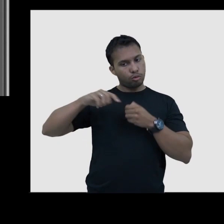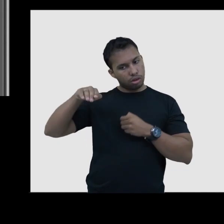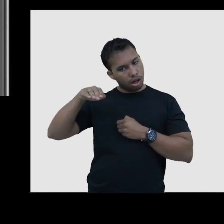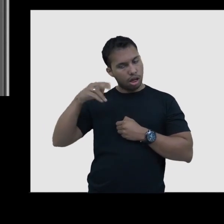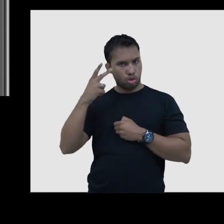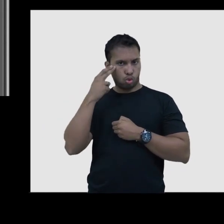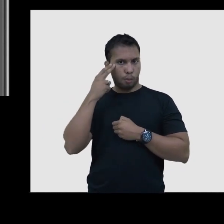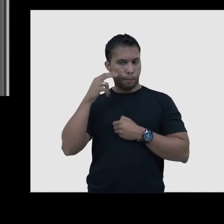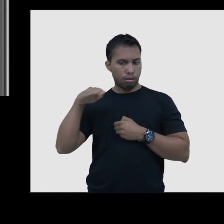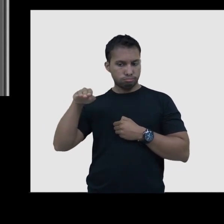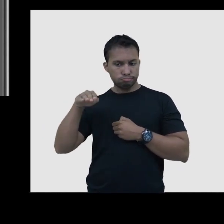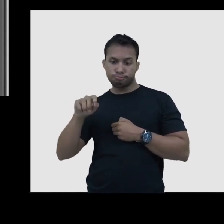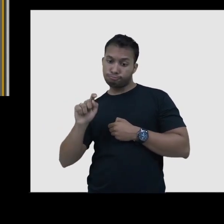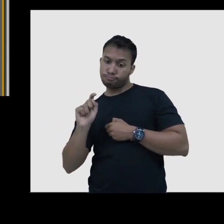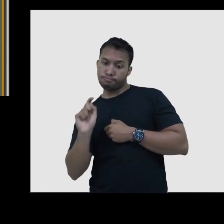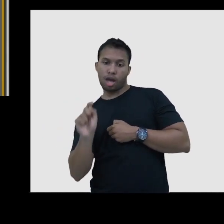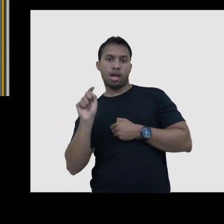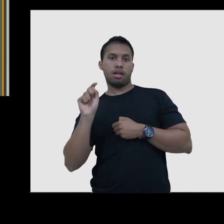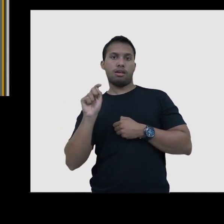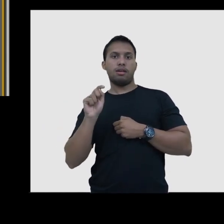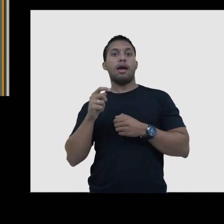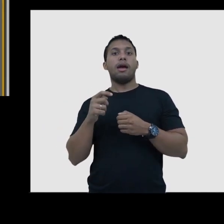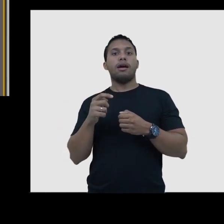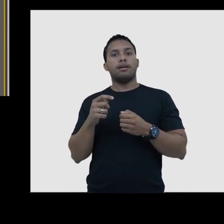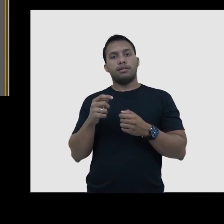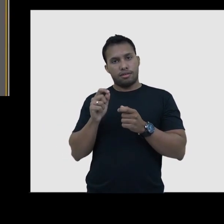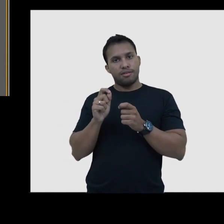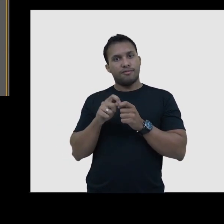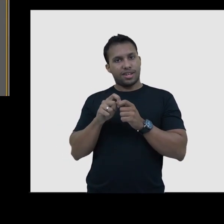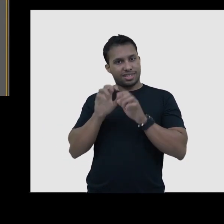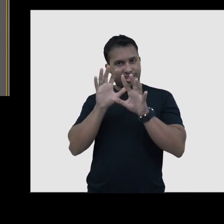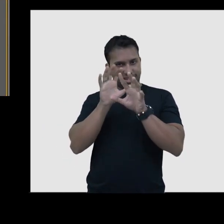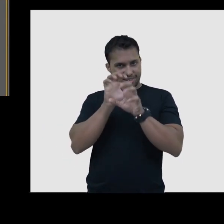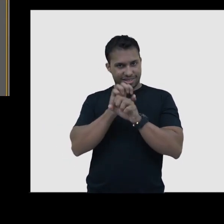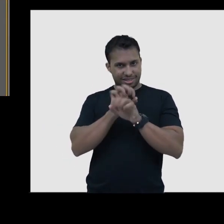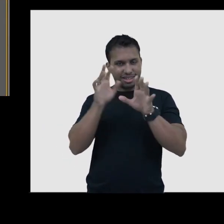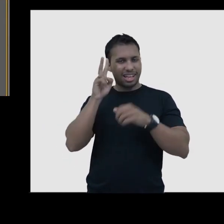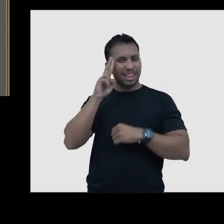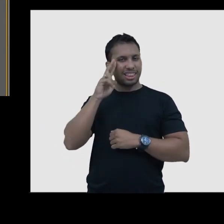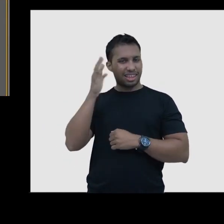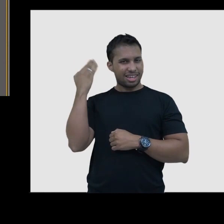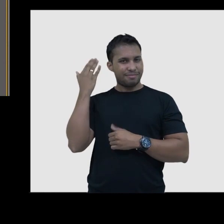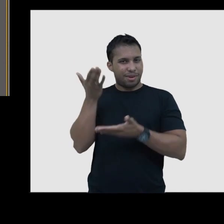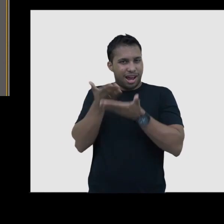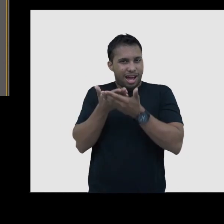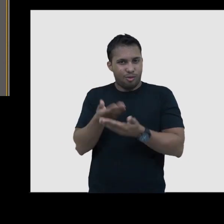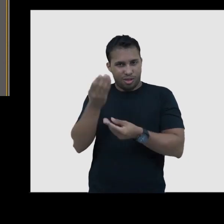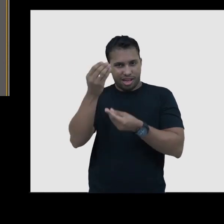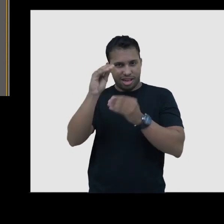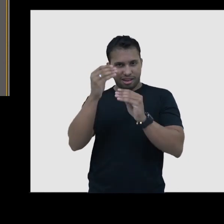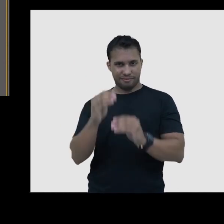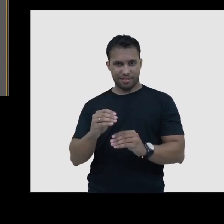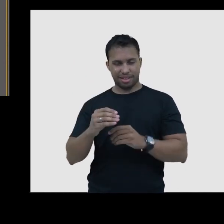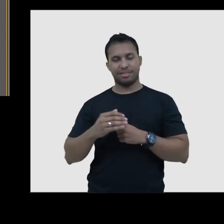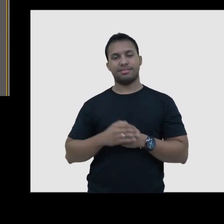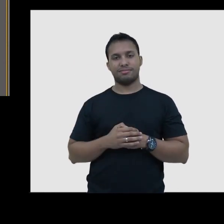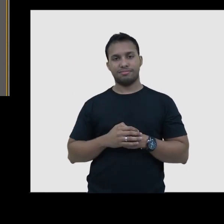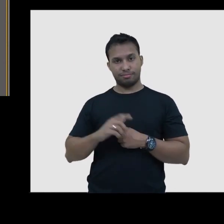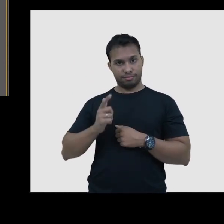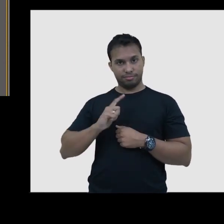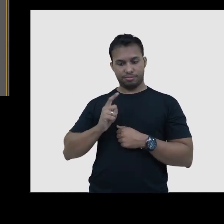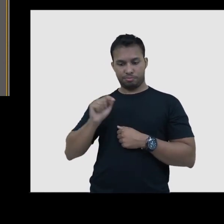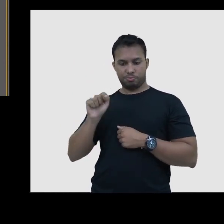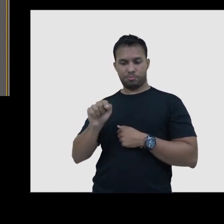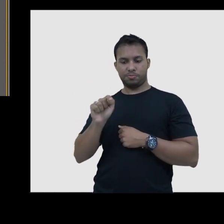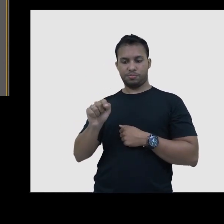seleção. E vamos aplicar um efeito aqui para escurecer a tela. Vocês lembram da aula de efeitos, né? Eu vou